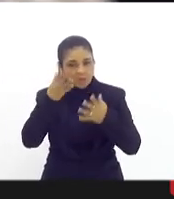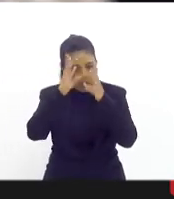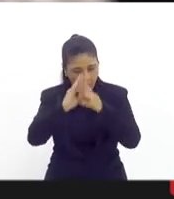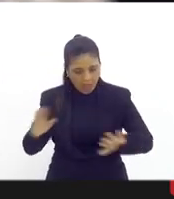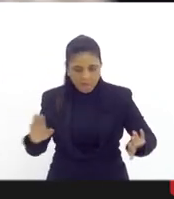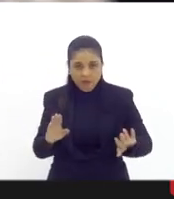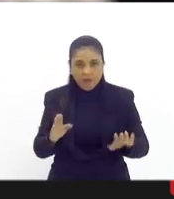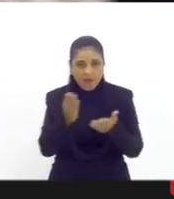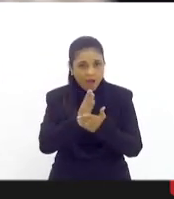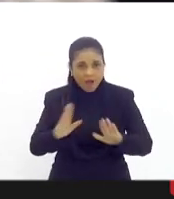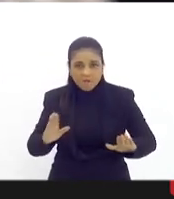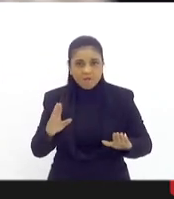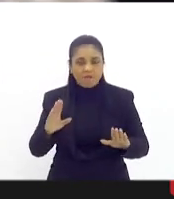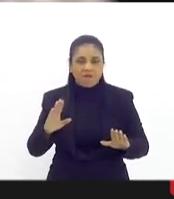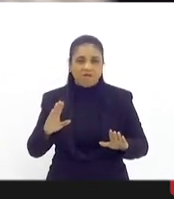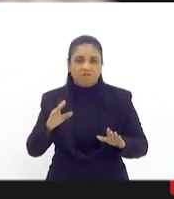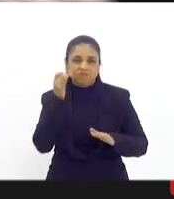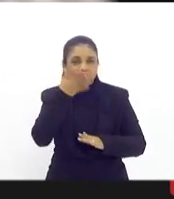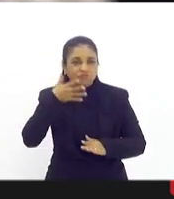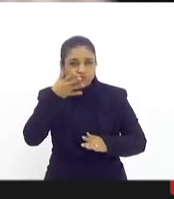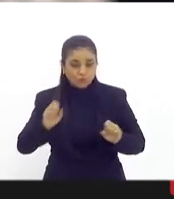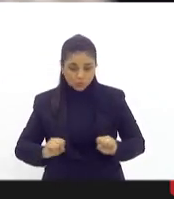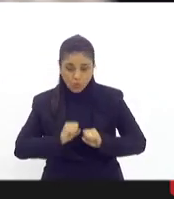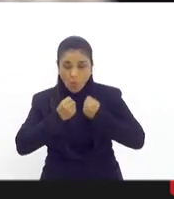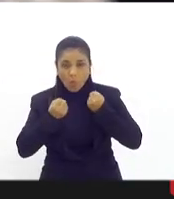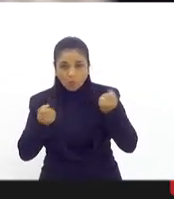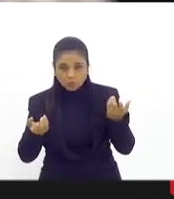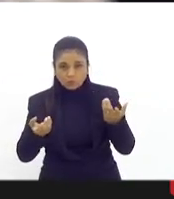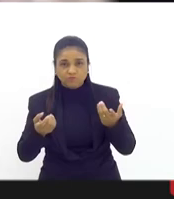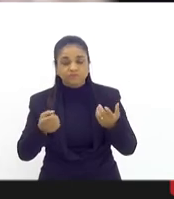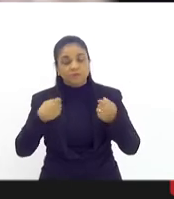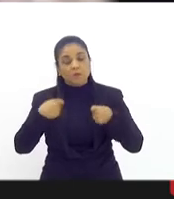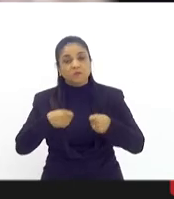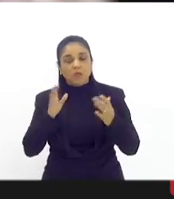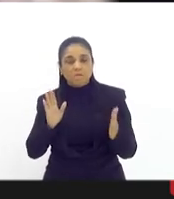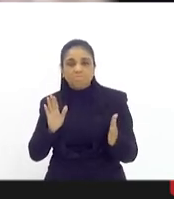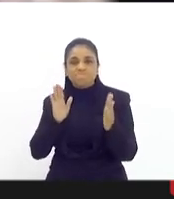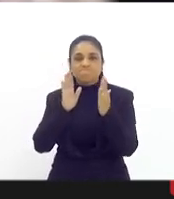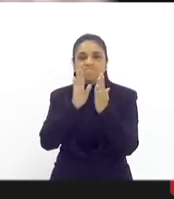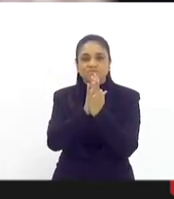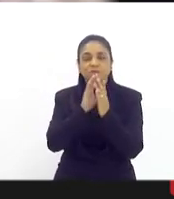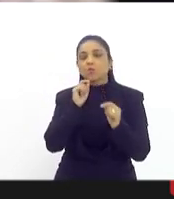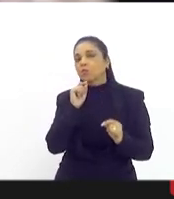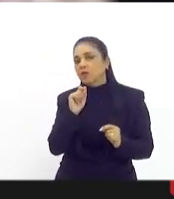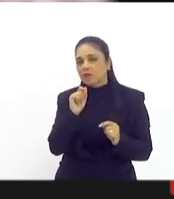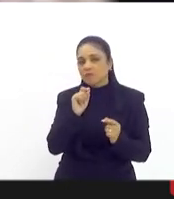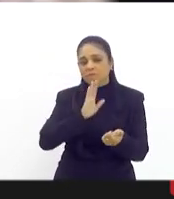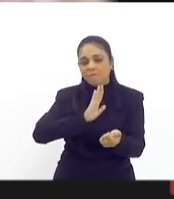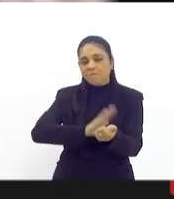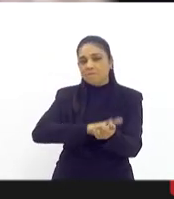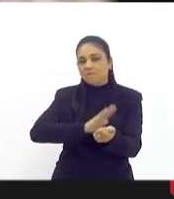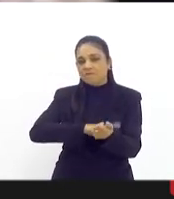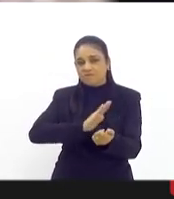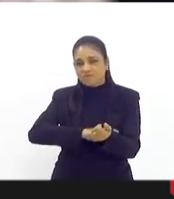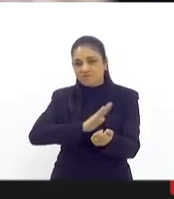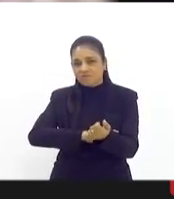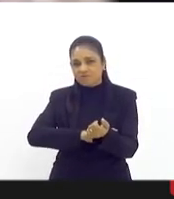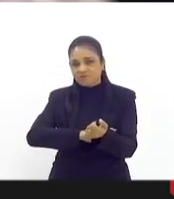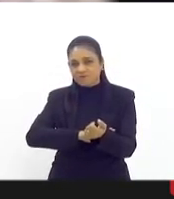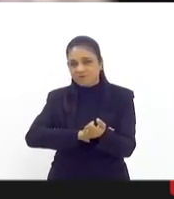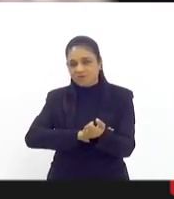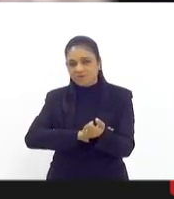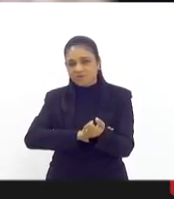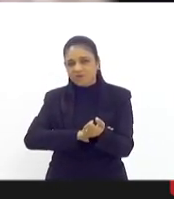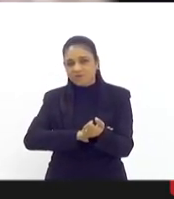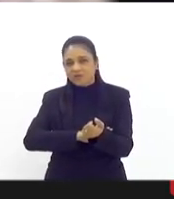fim, gente, eu acho que a gente precisa de fato falar que a gente precisa enfrentar o vício. A questão dos aparelhos móveis